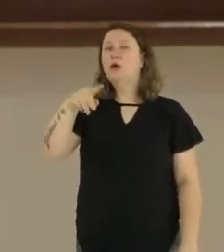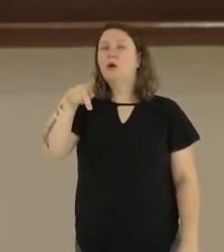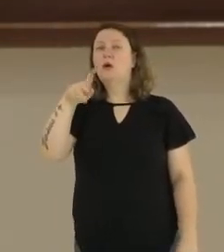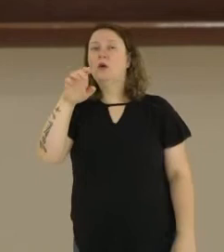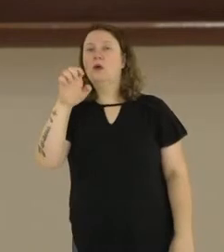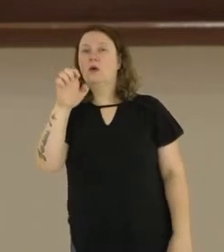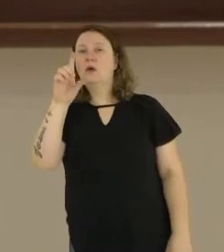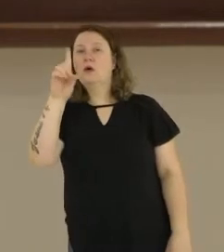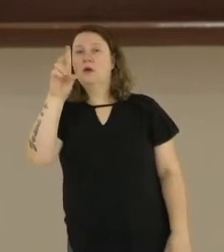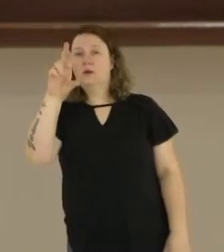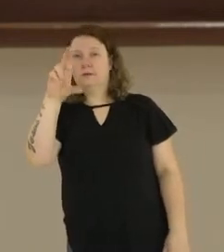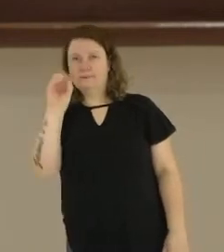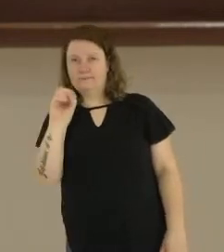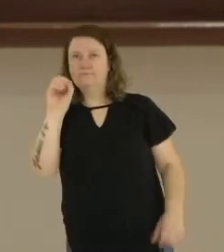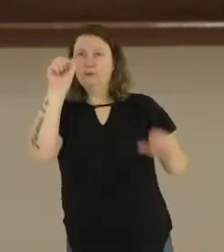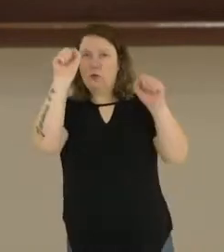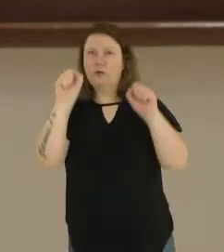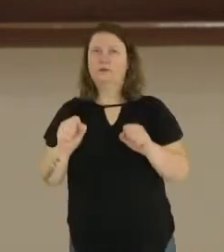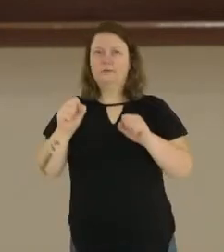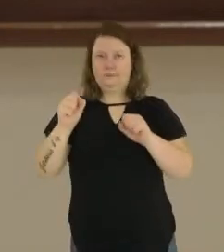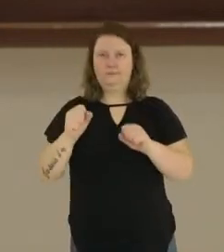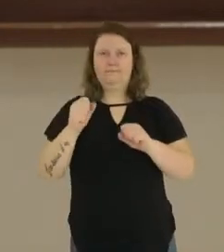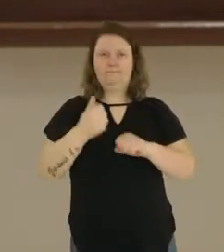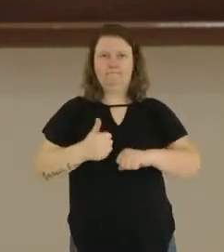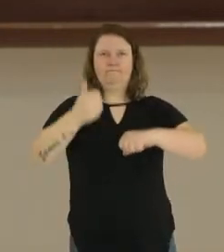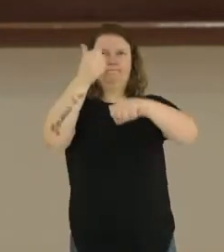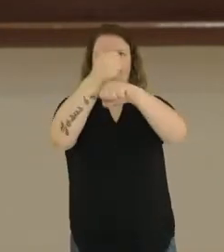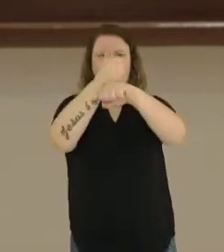poder. Vamos olhar isso mais de perto?